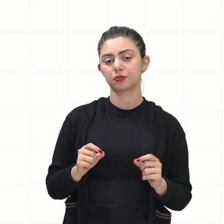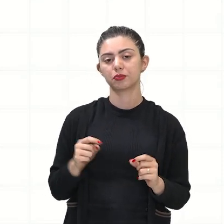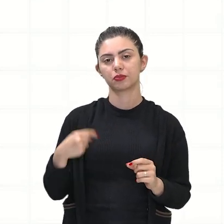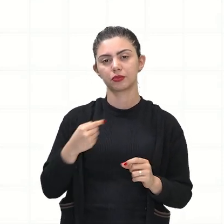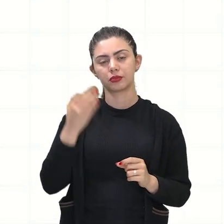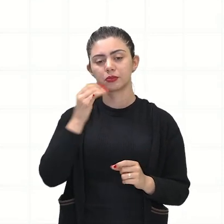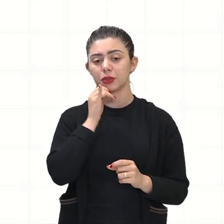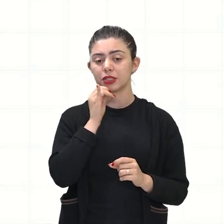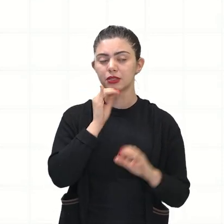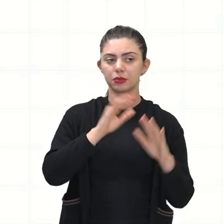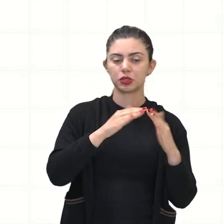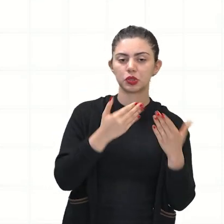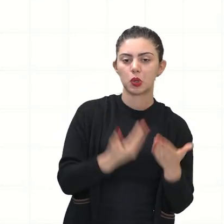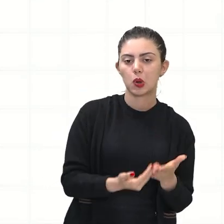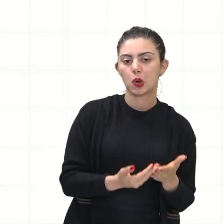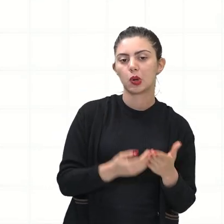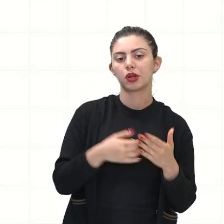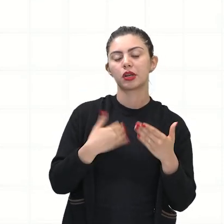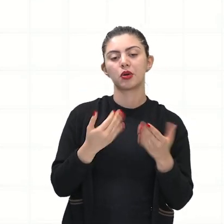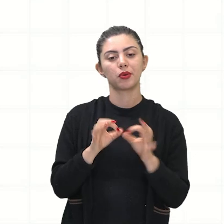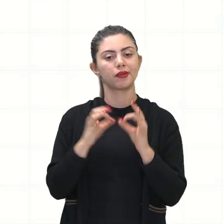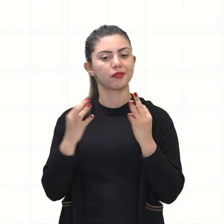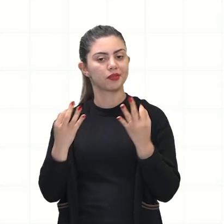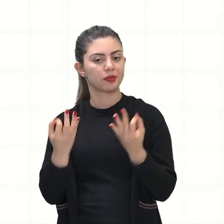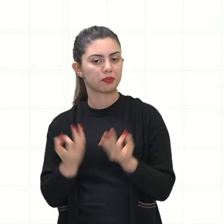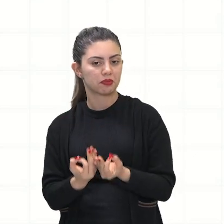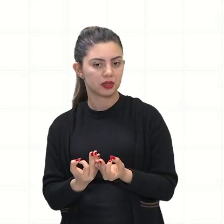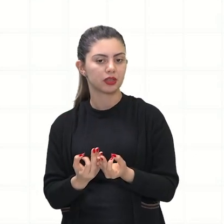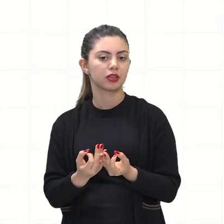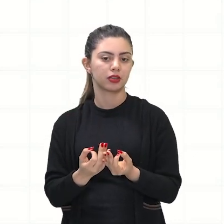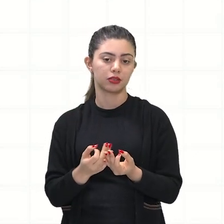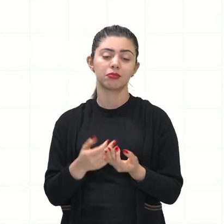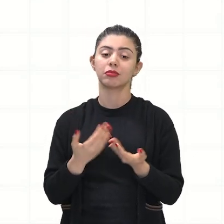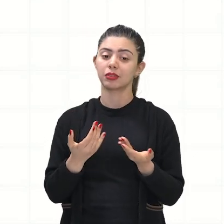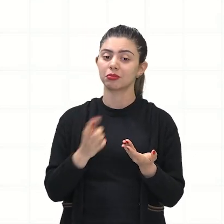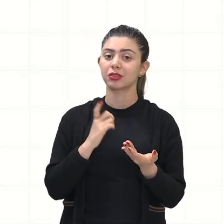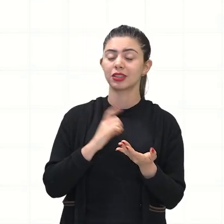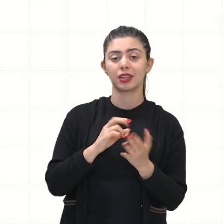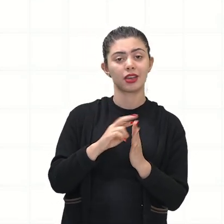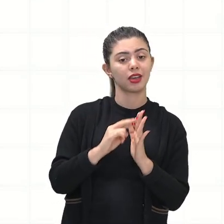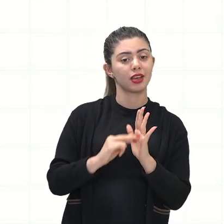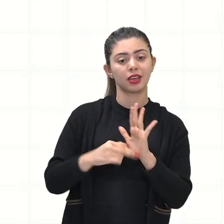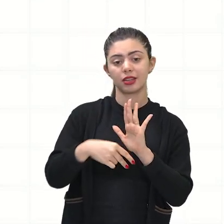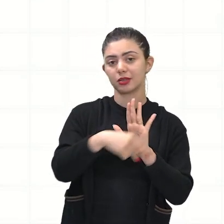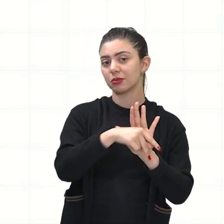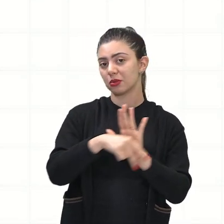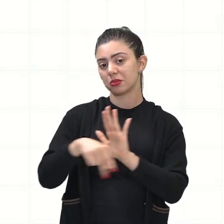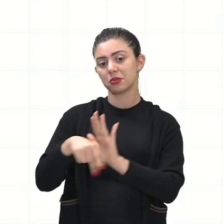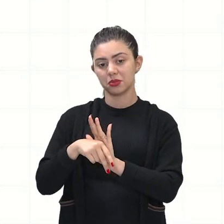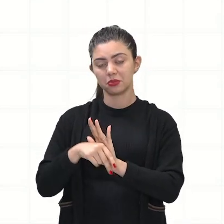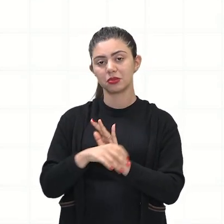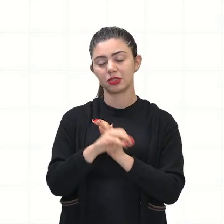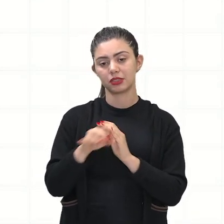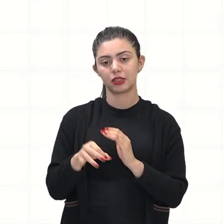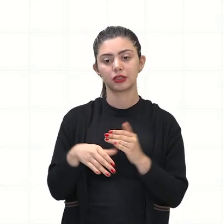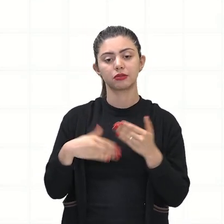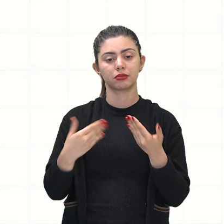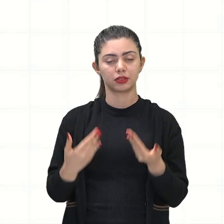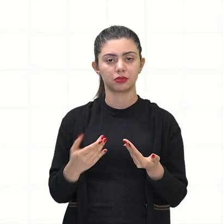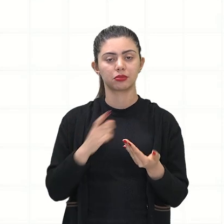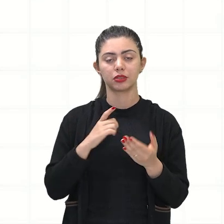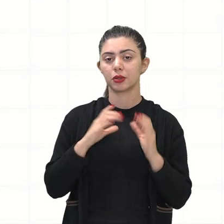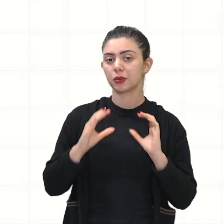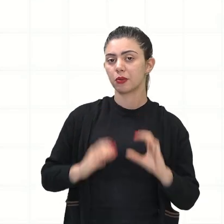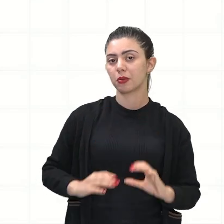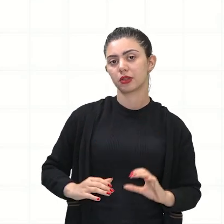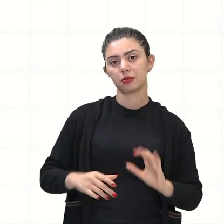como a escola, a família, elas têm suas próprias regras e seu próprio jeito